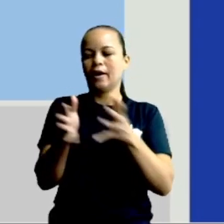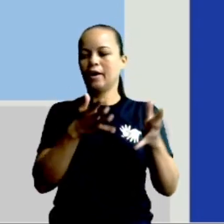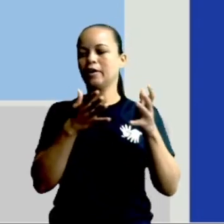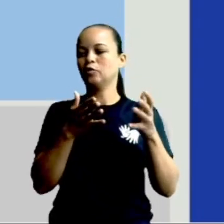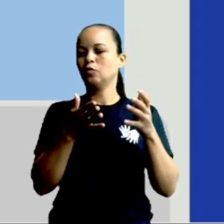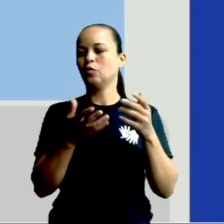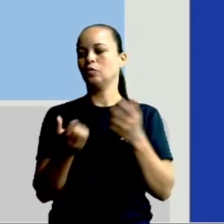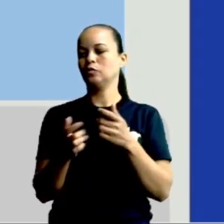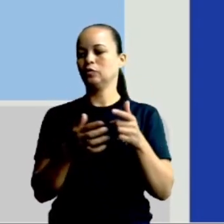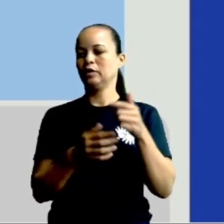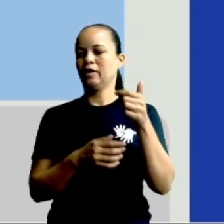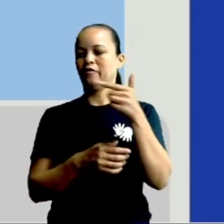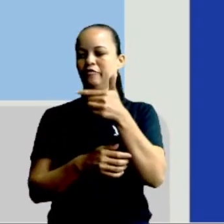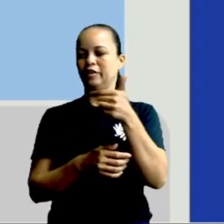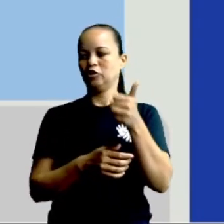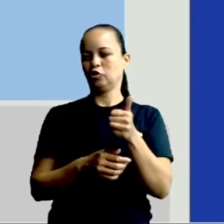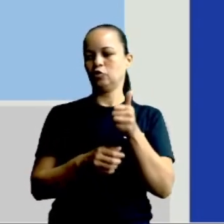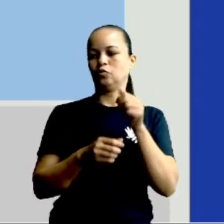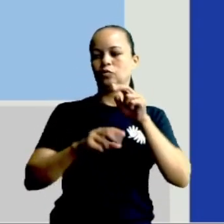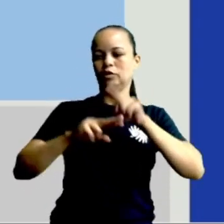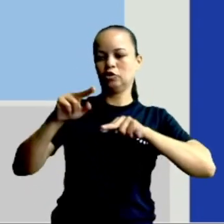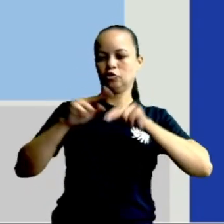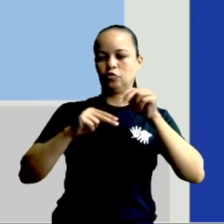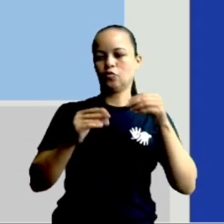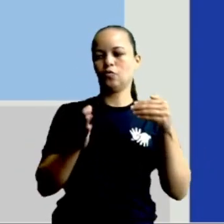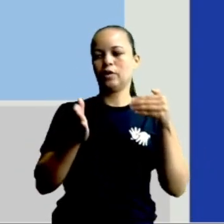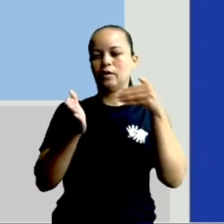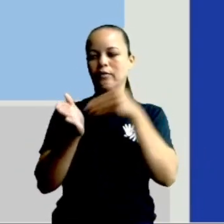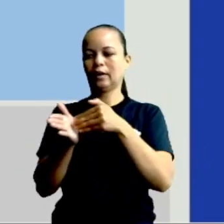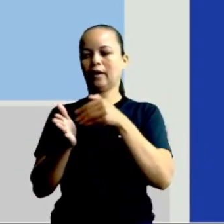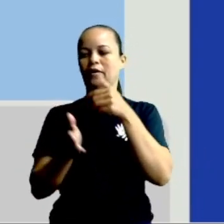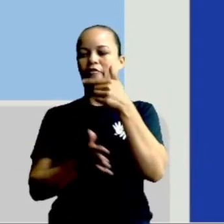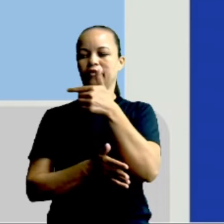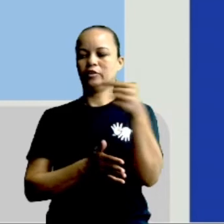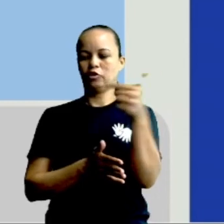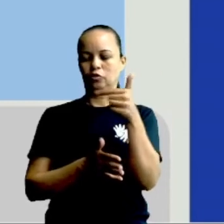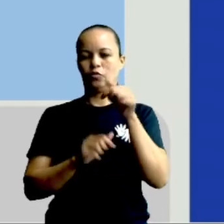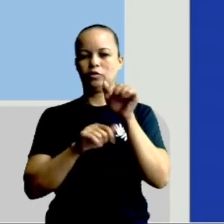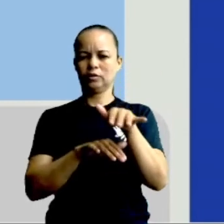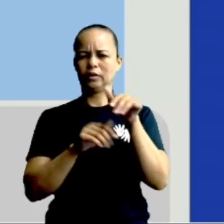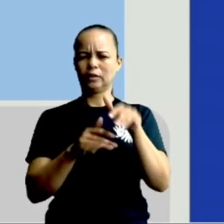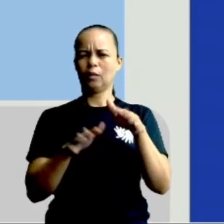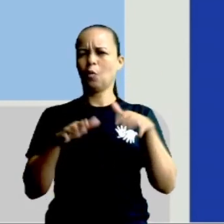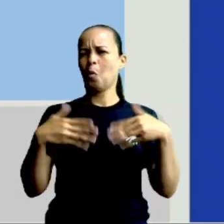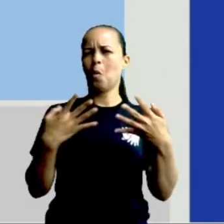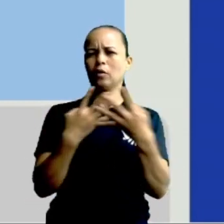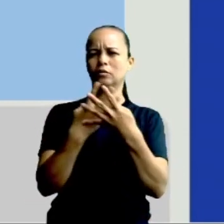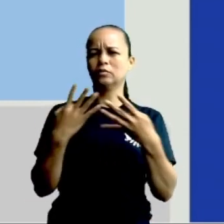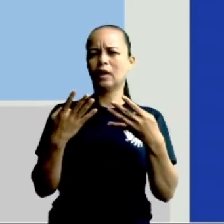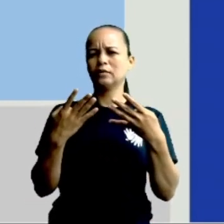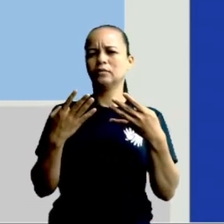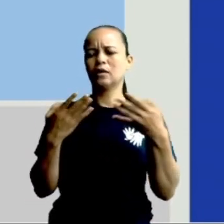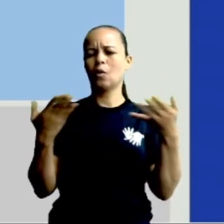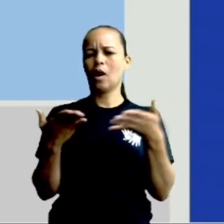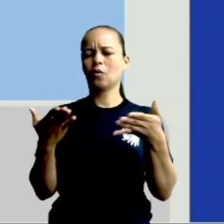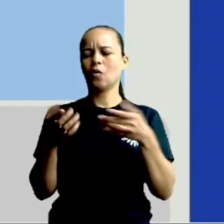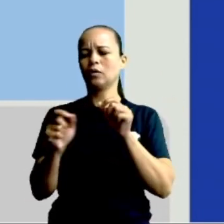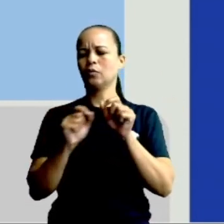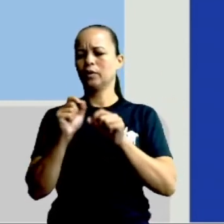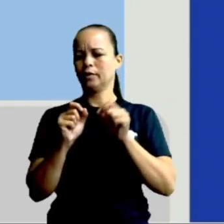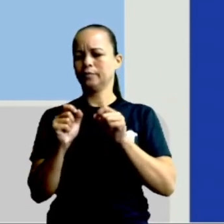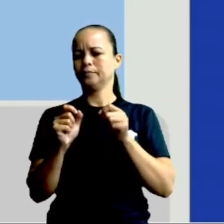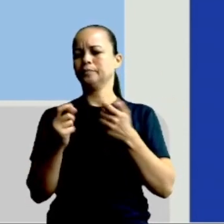dia 22 de setembro. Atualmente, em qual estação nós estamos? Nós estamos no equinócio de